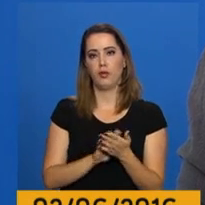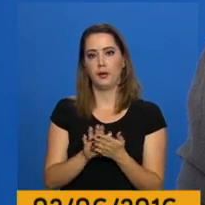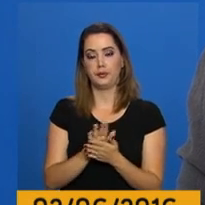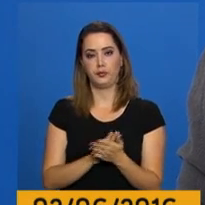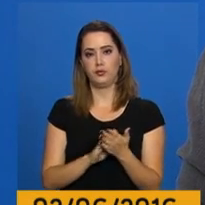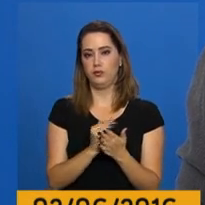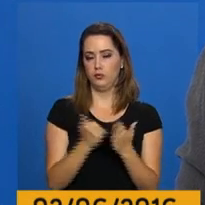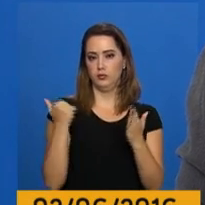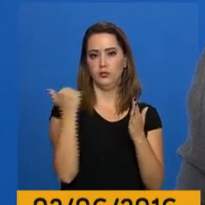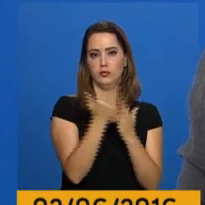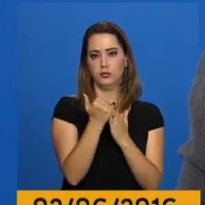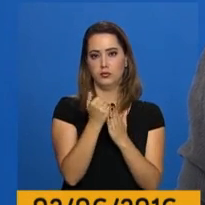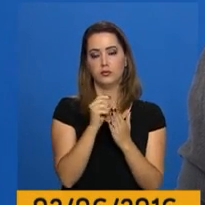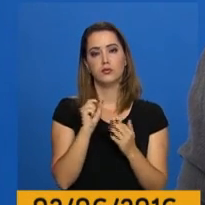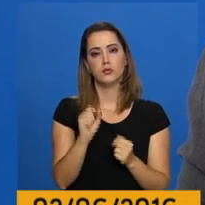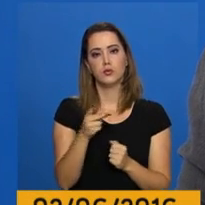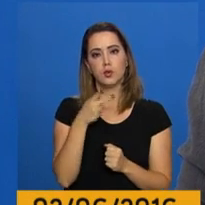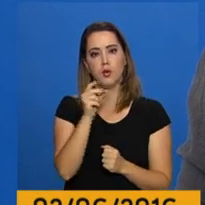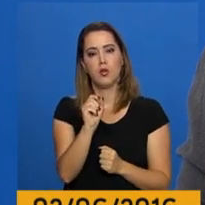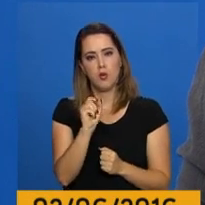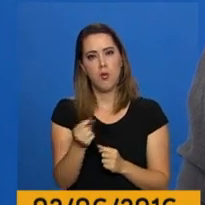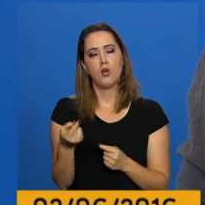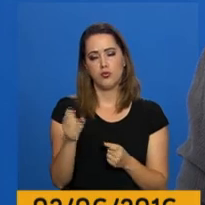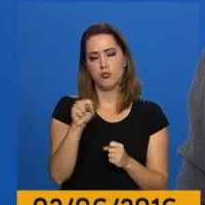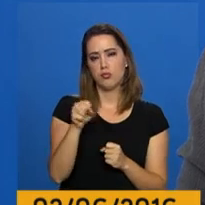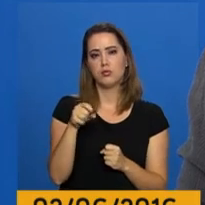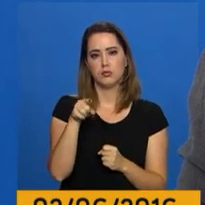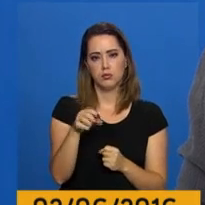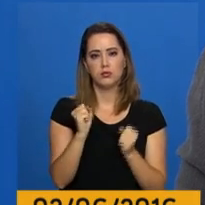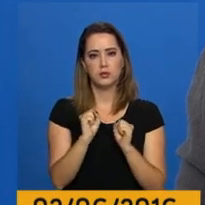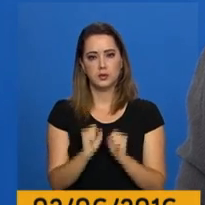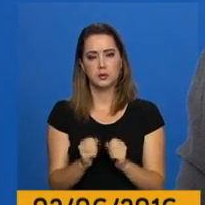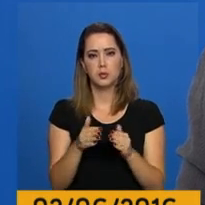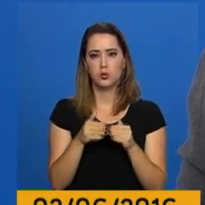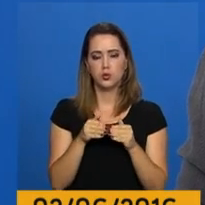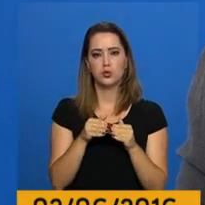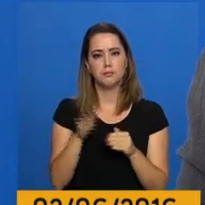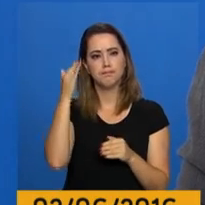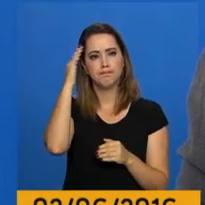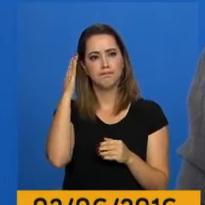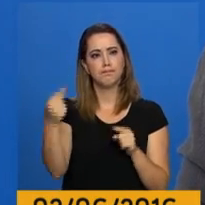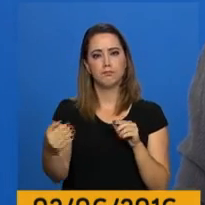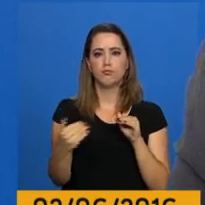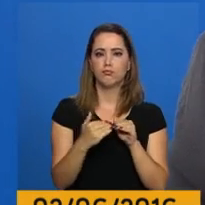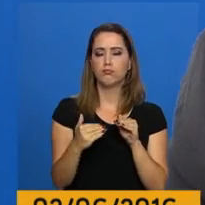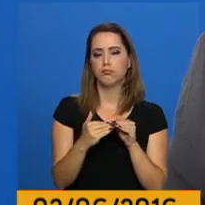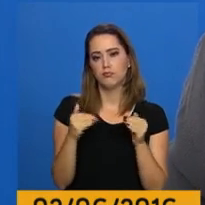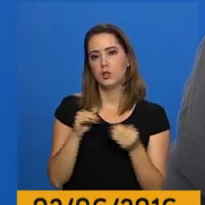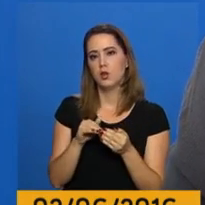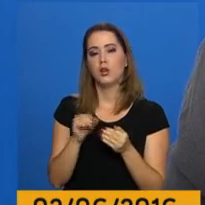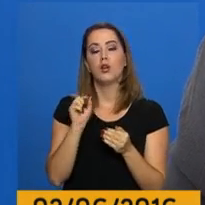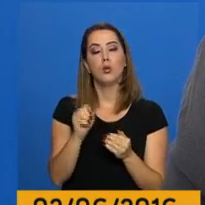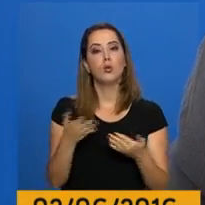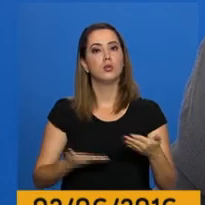que está sendo cobrada dos servidores é justificável, é razoável, mas também não é possível, né, que